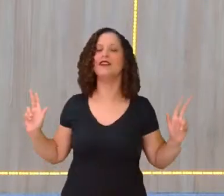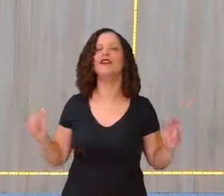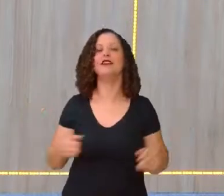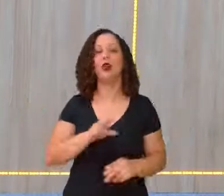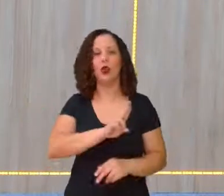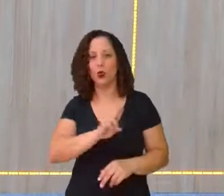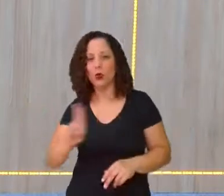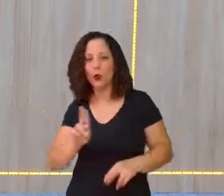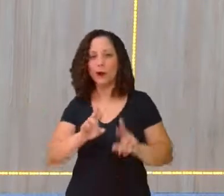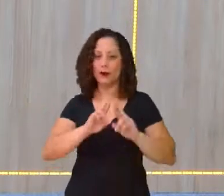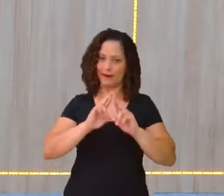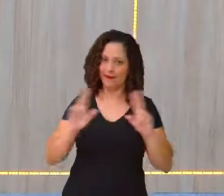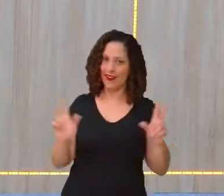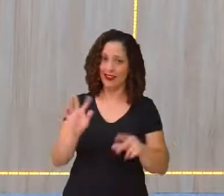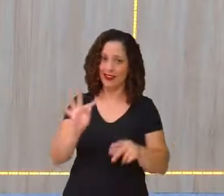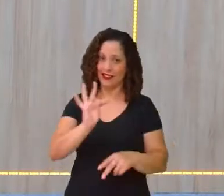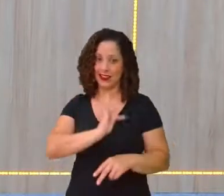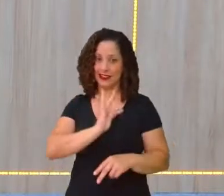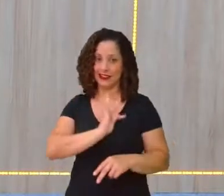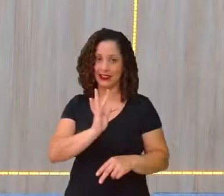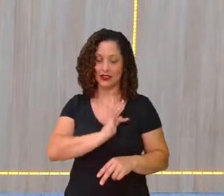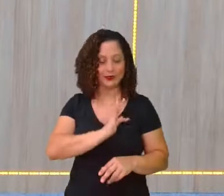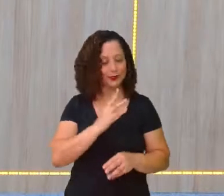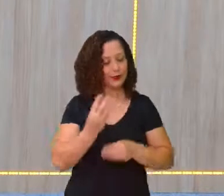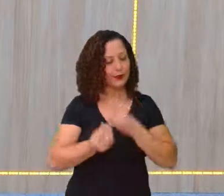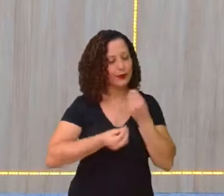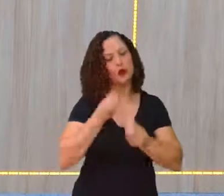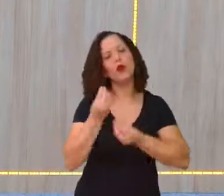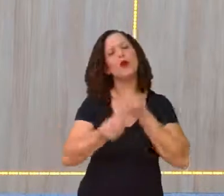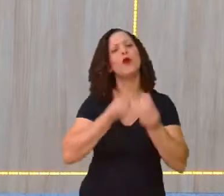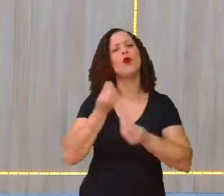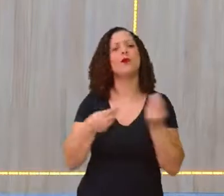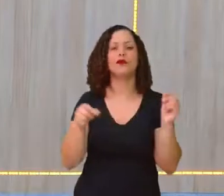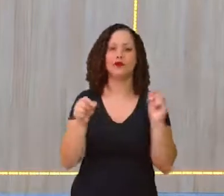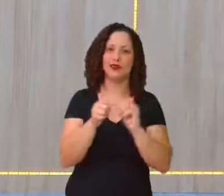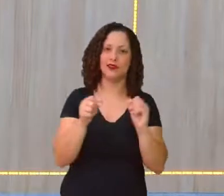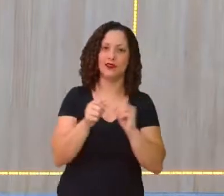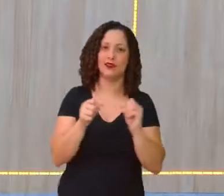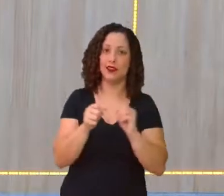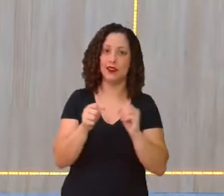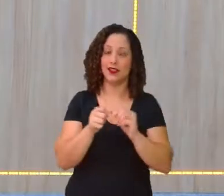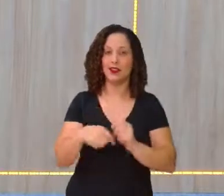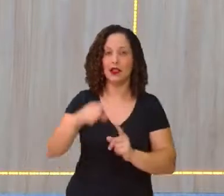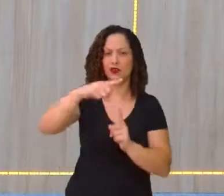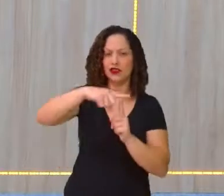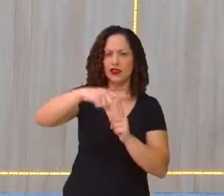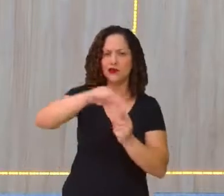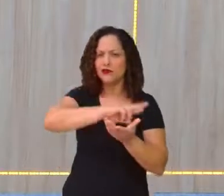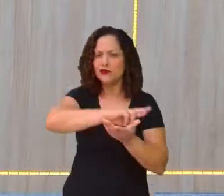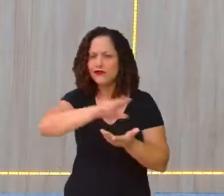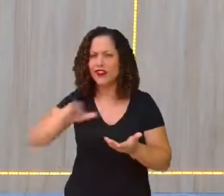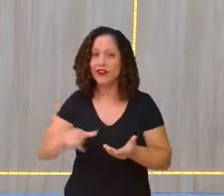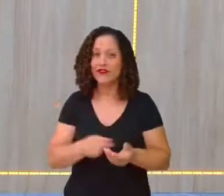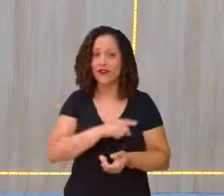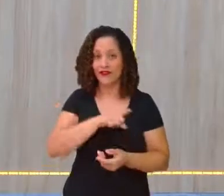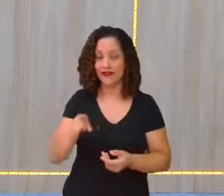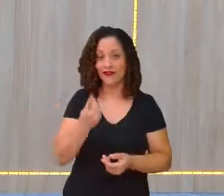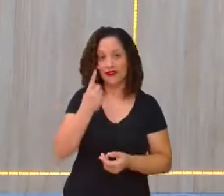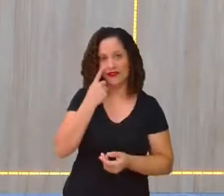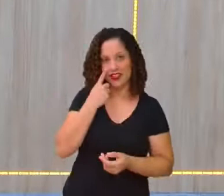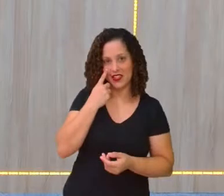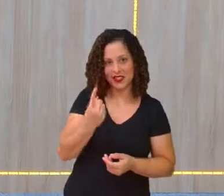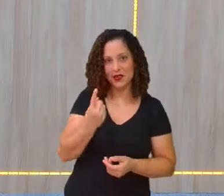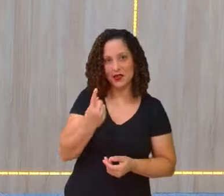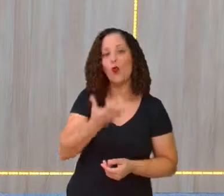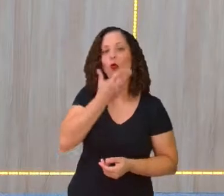nomes de algumas técnicas são diferentes, a forma de executar, as graduações, né? Vocês viram que